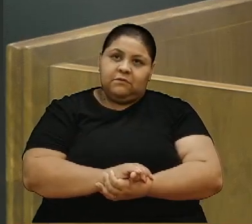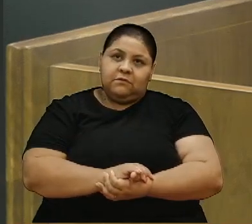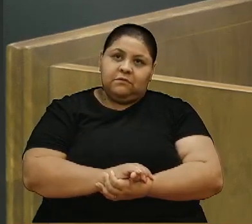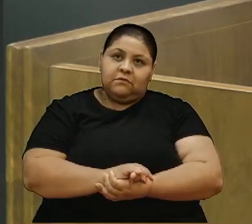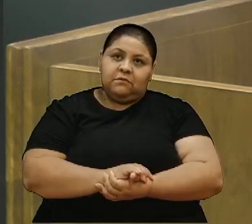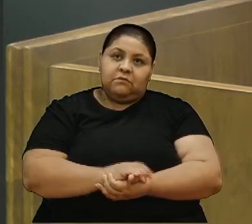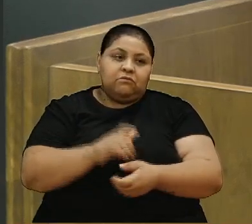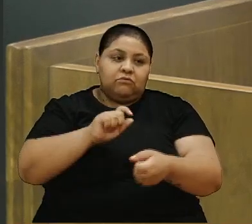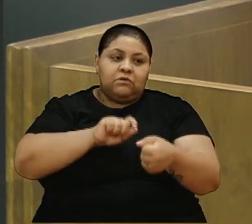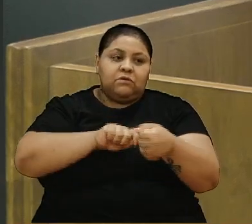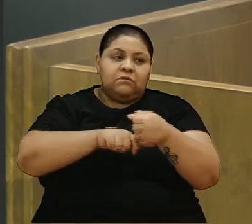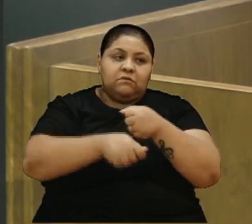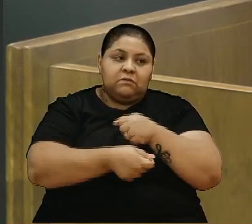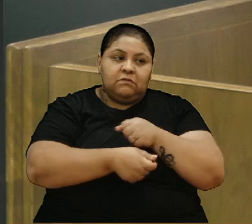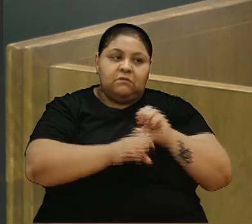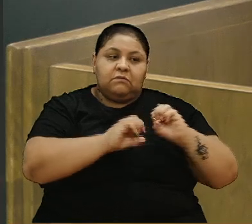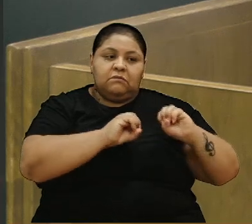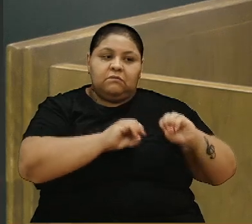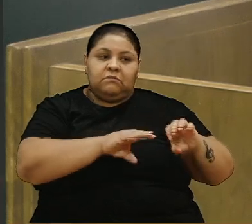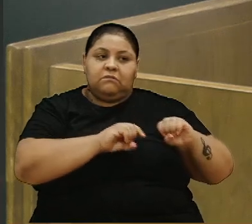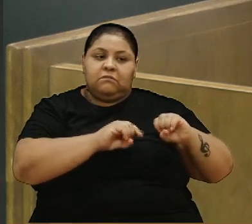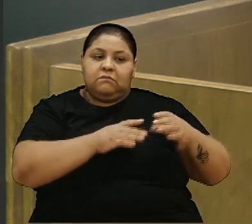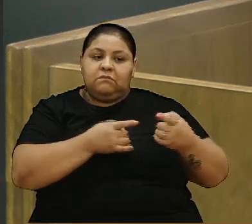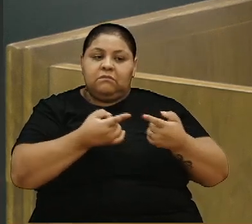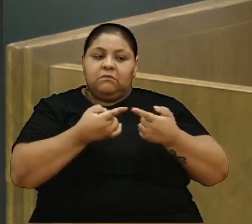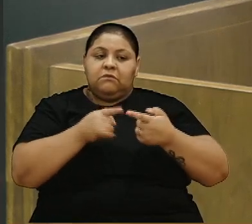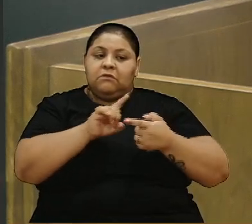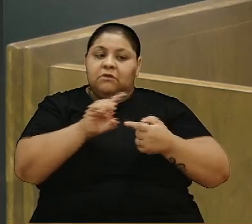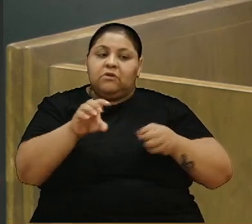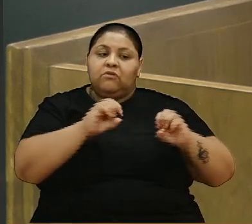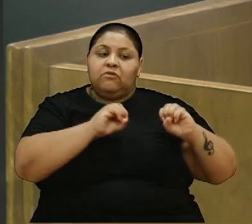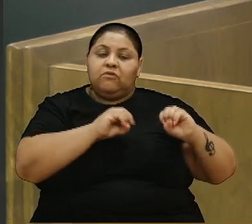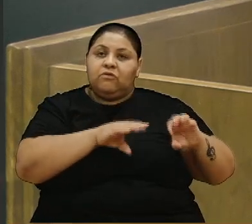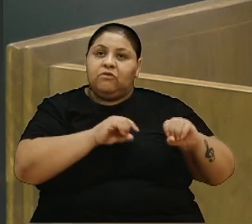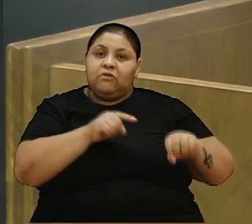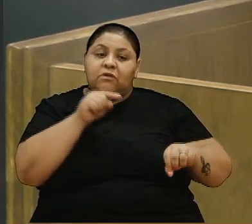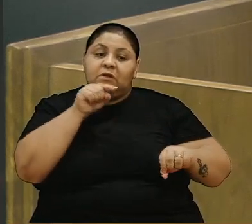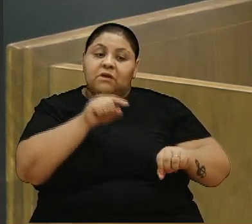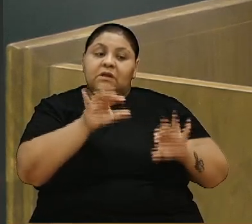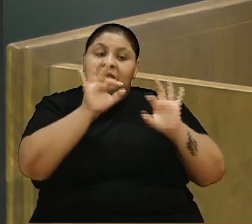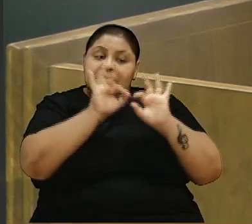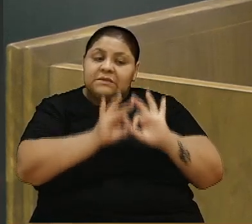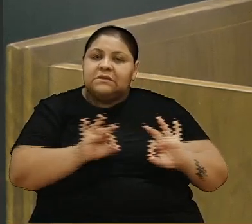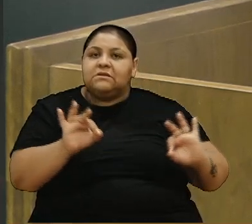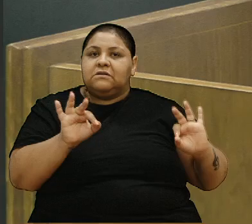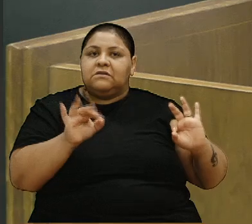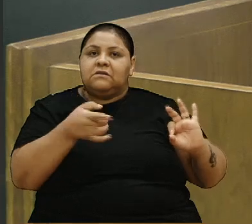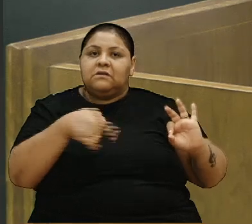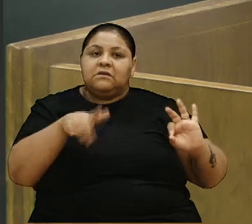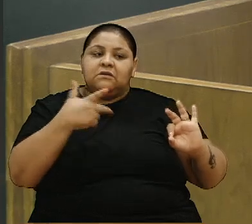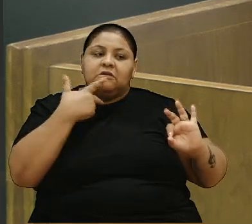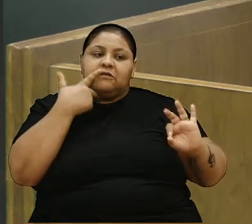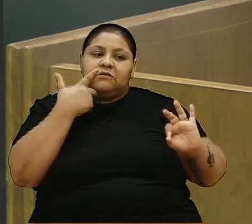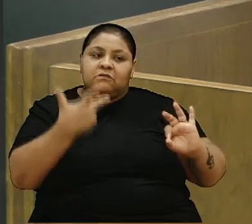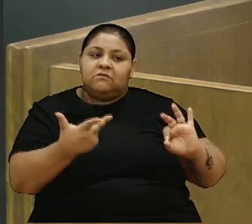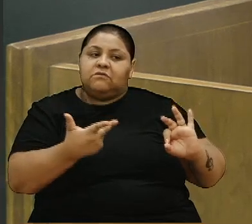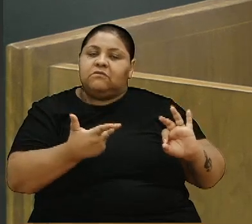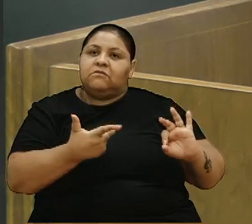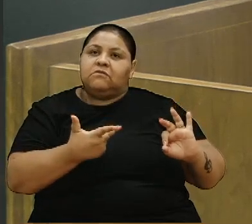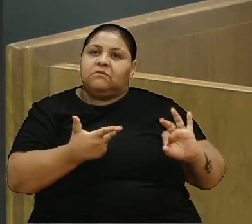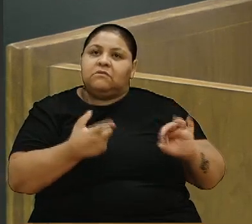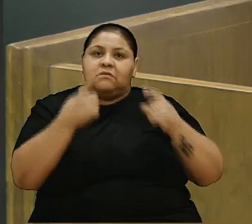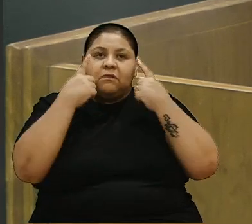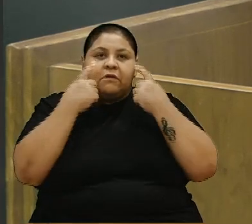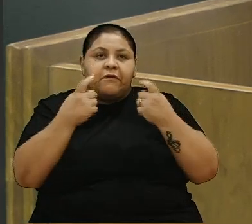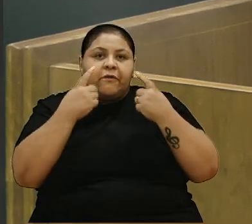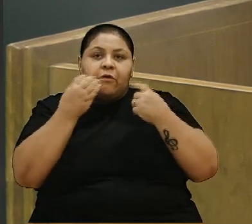está investindo na educação? Mas não é só a educação, isso é simplista, a gente falar da questão da